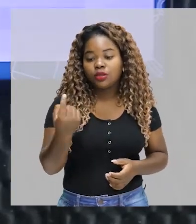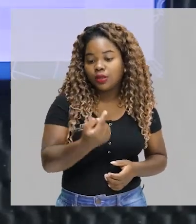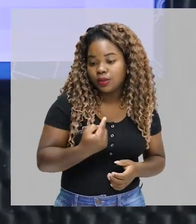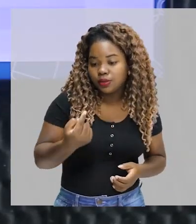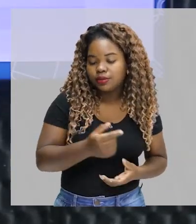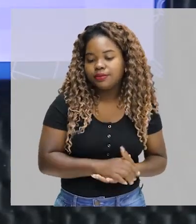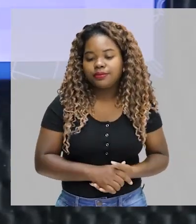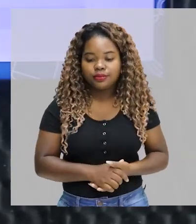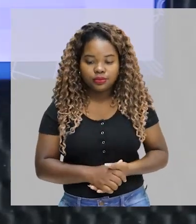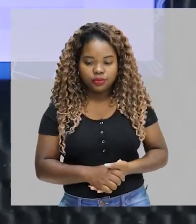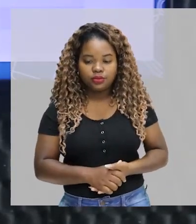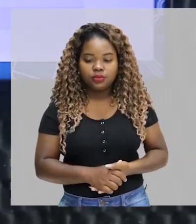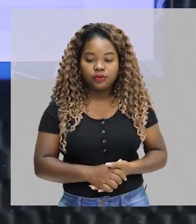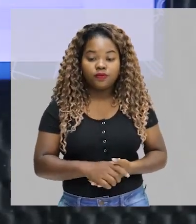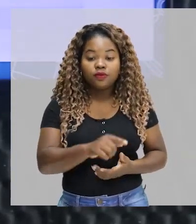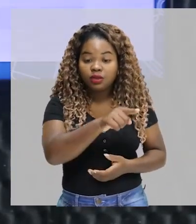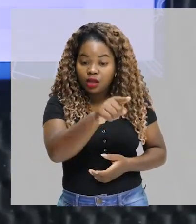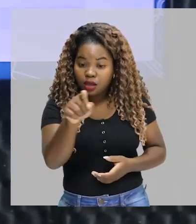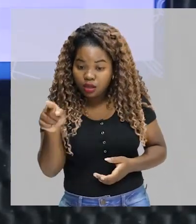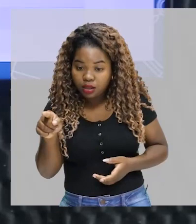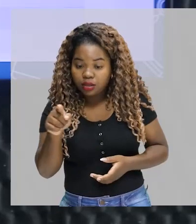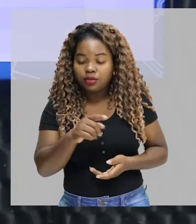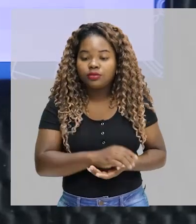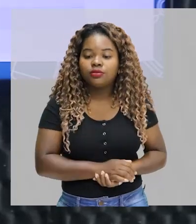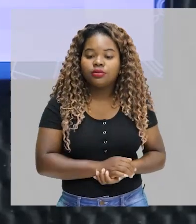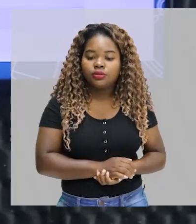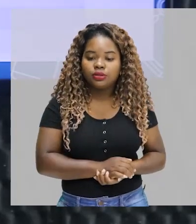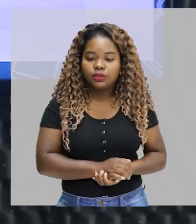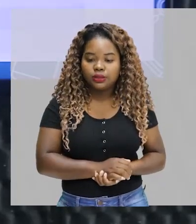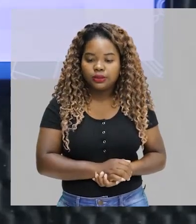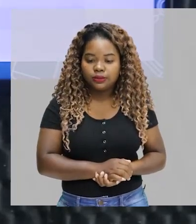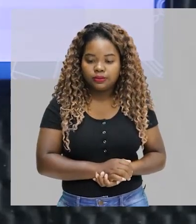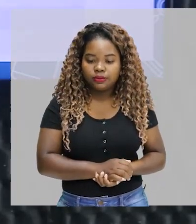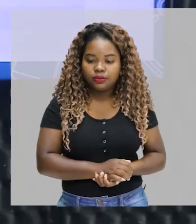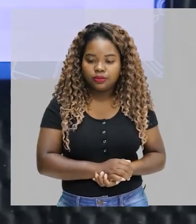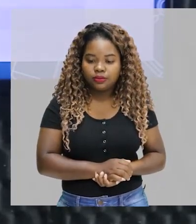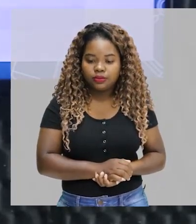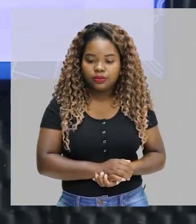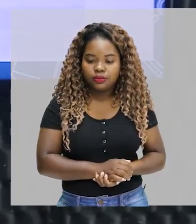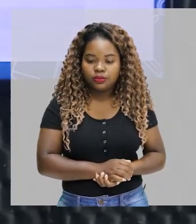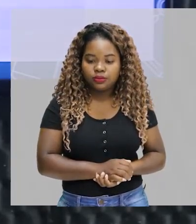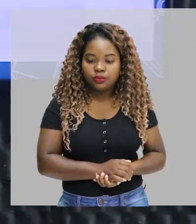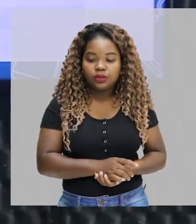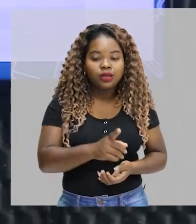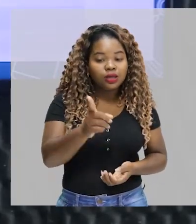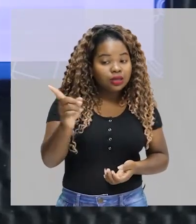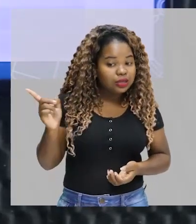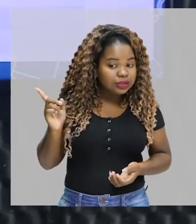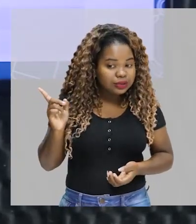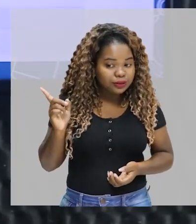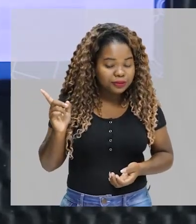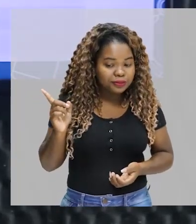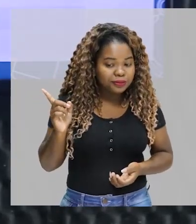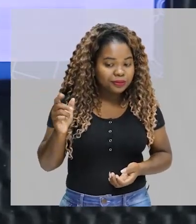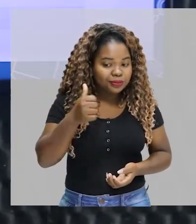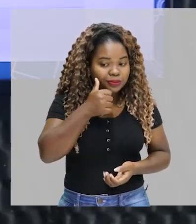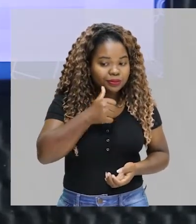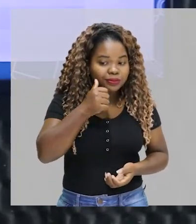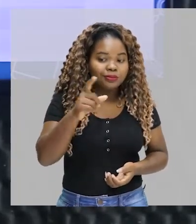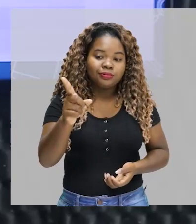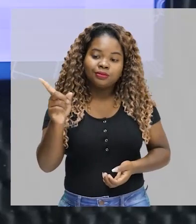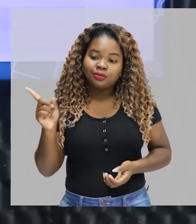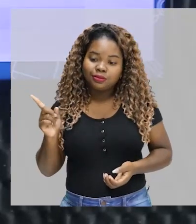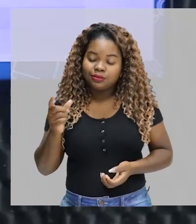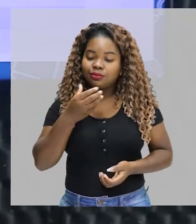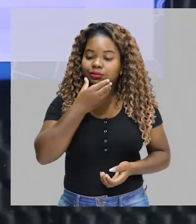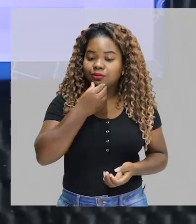nós. You, vocês ou vós. They, eles ou elas. Aí, tanto faz se